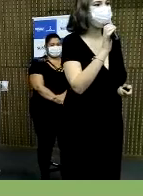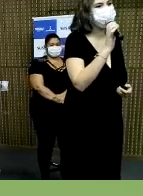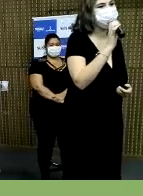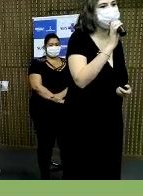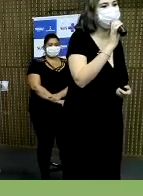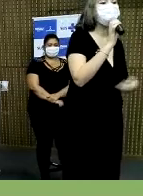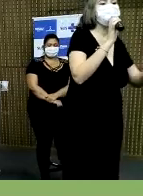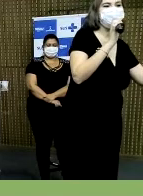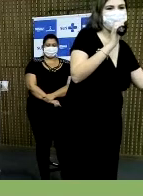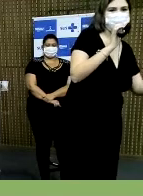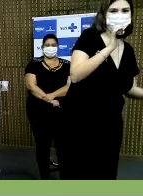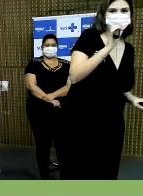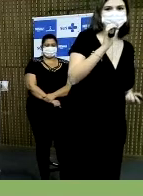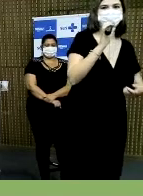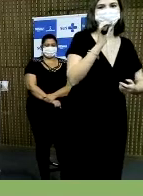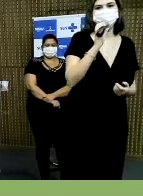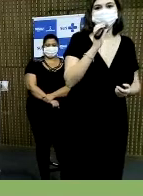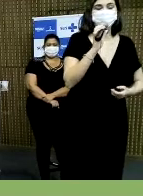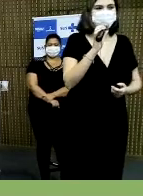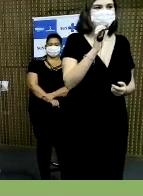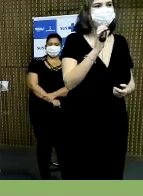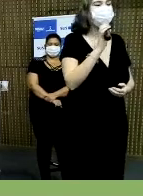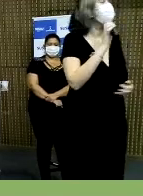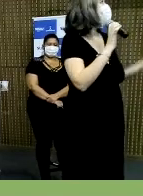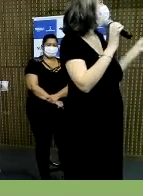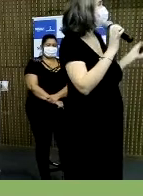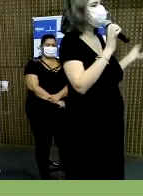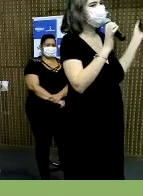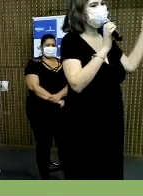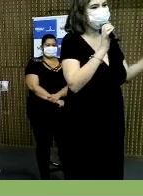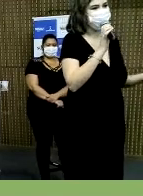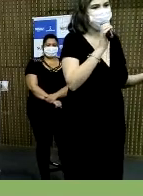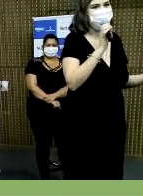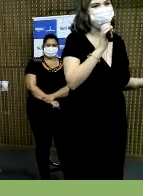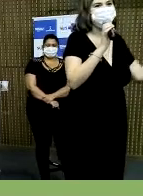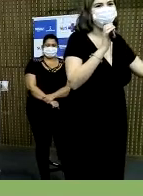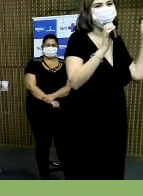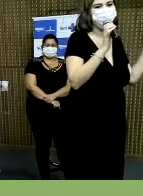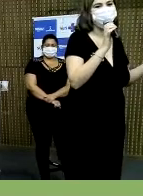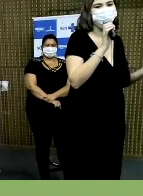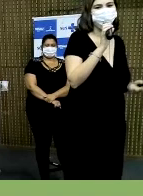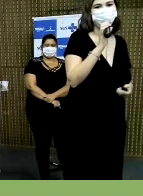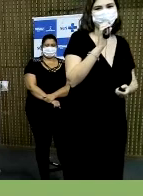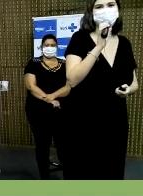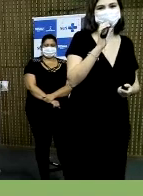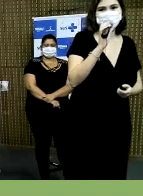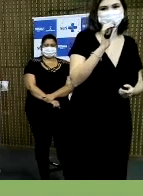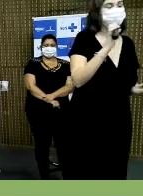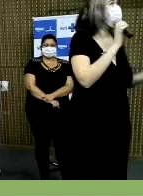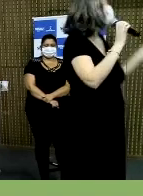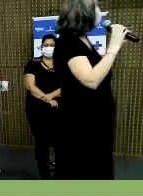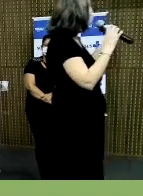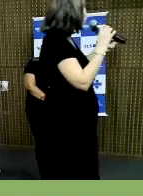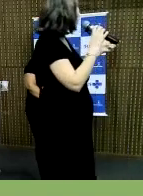para vacina, encaminhávamos ao nutricionista do NASF, fazíamos todo esse trabalho, mas a gente não jogava no indicador de